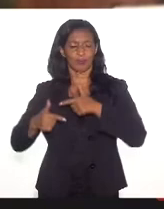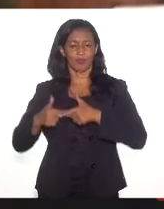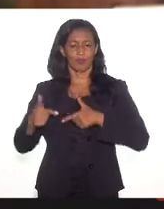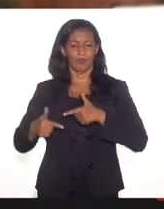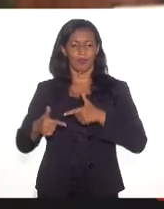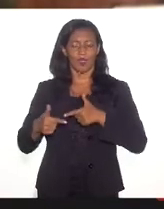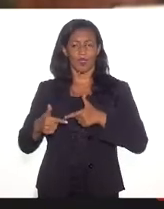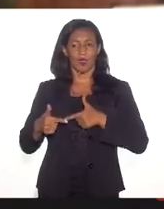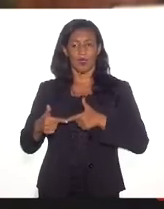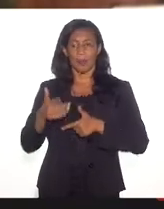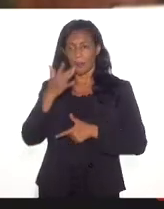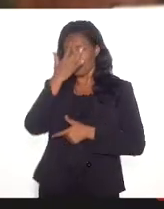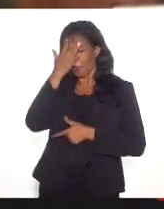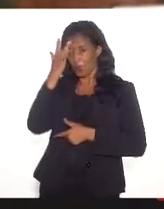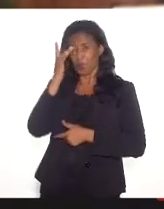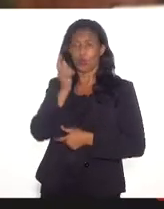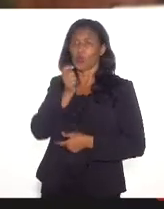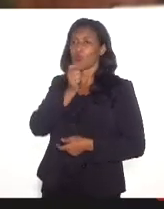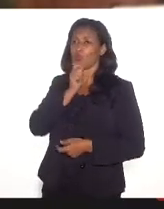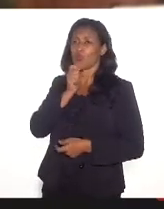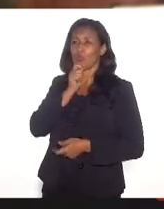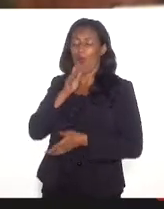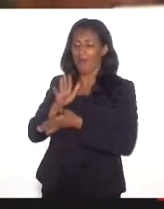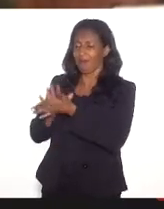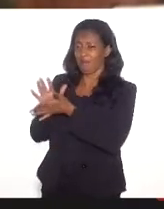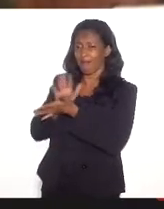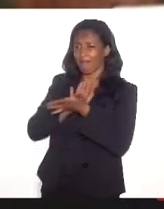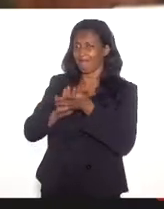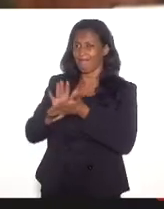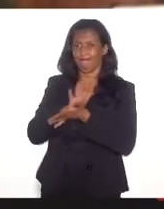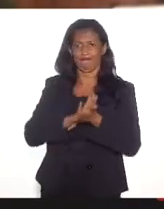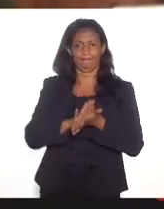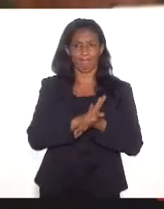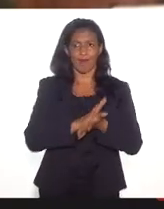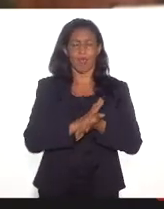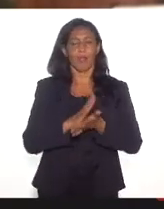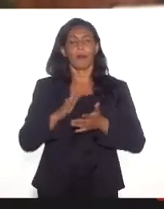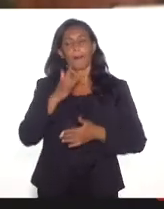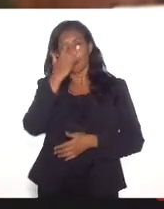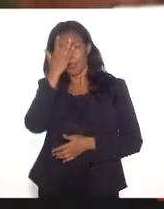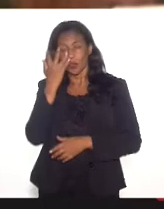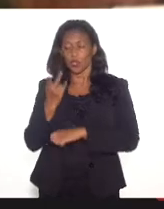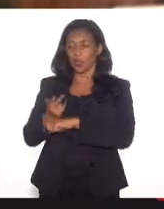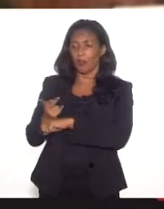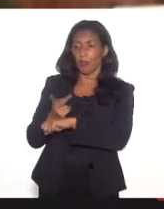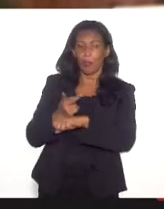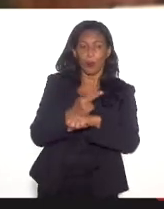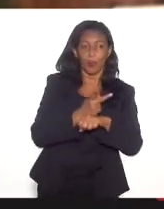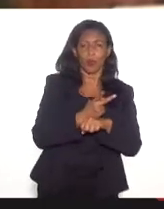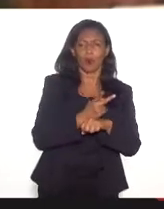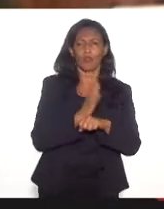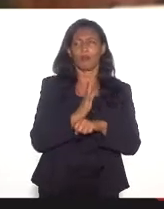desempregados propriamente, pessoas que não trabalharam e estavam procurando ocupações,